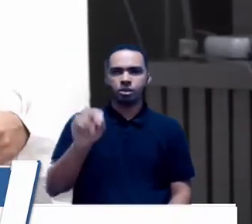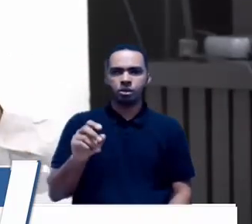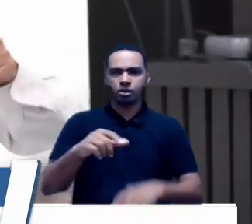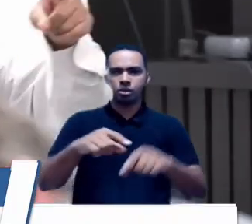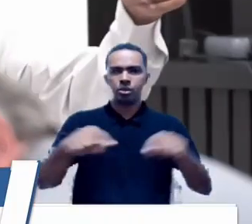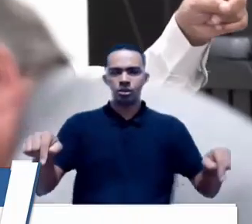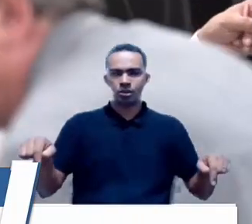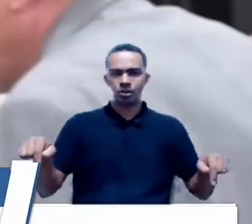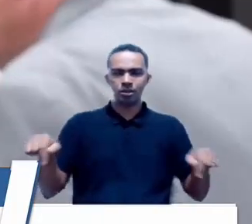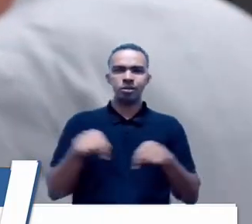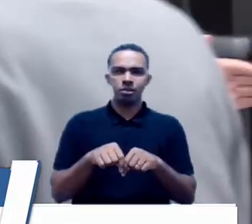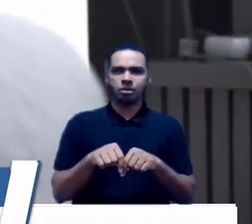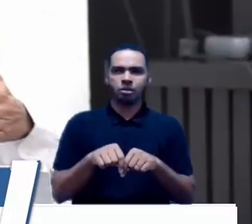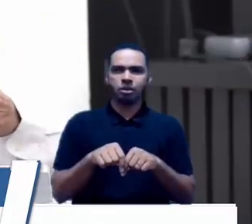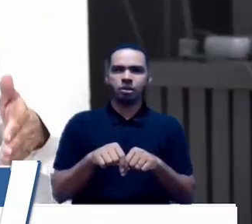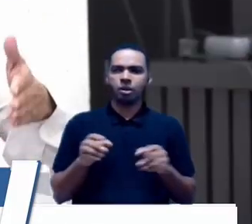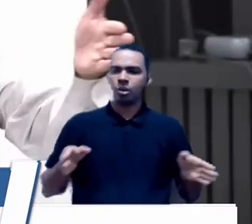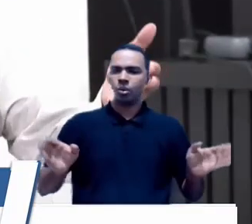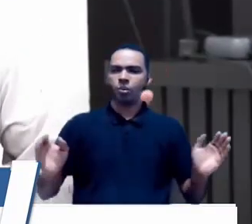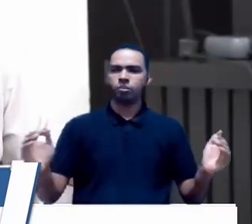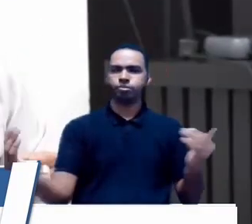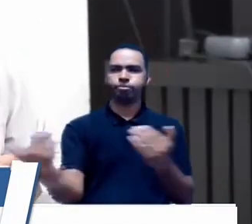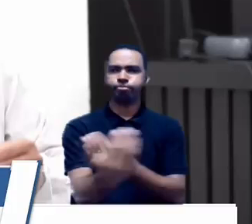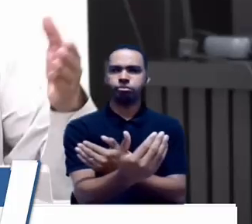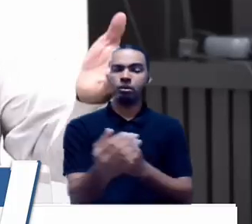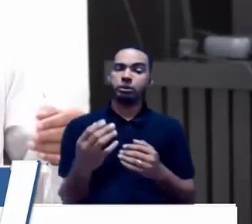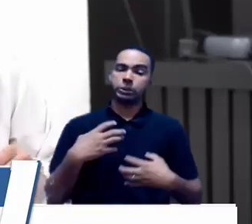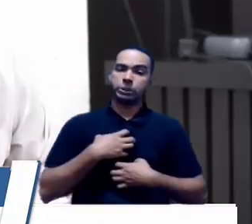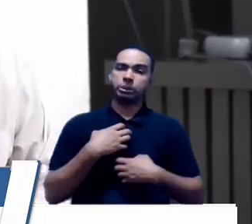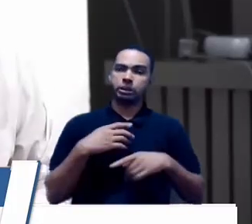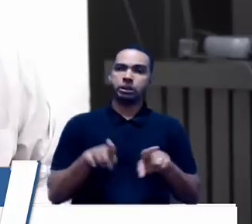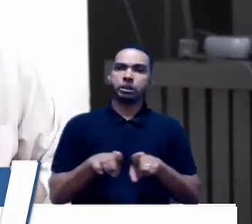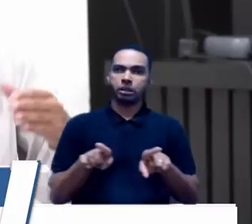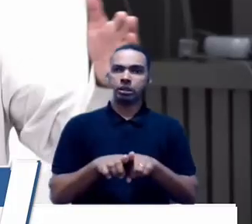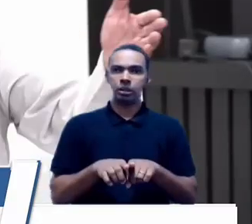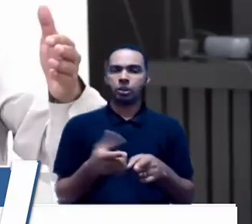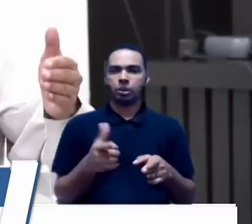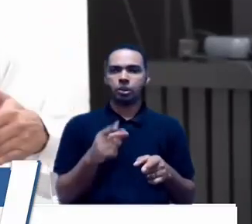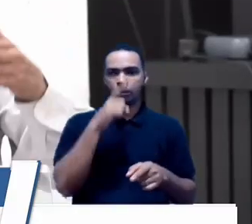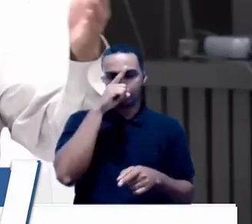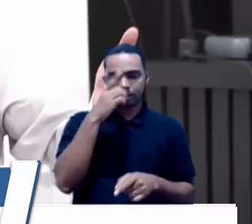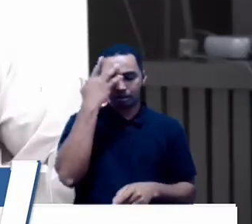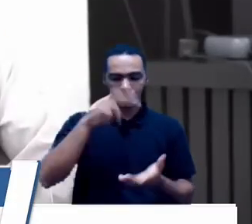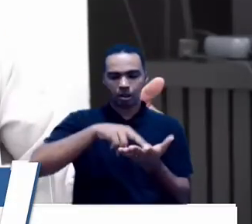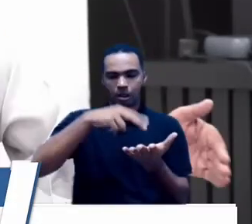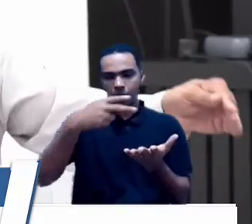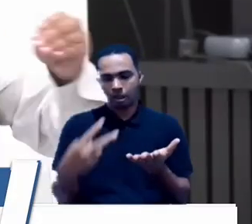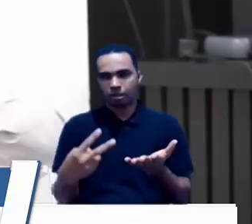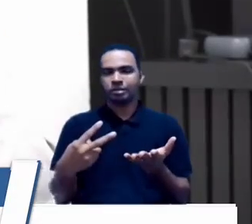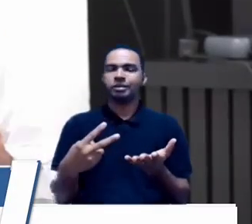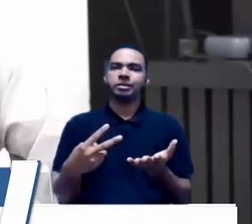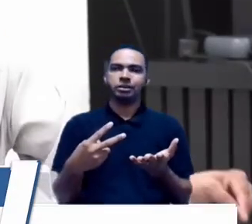seus pneus em volta, né? É uma maneira também que não tem perigo da pessoa machucar, né? Se não faz a